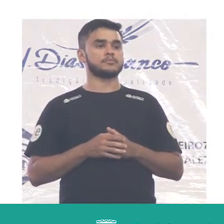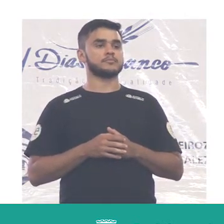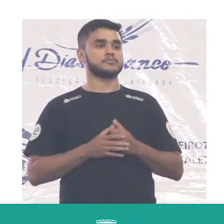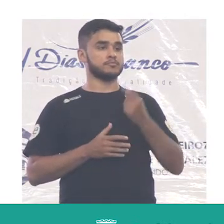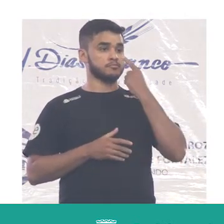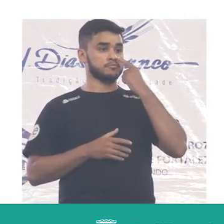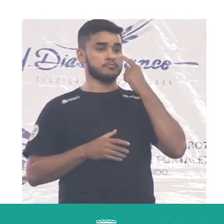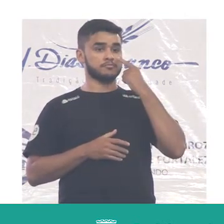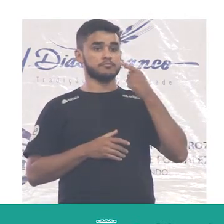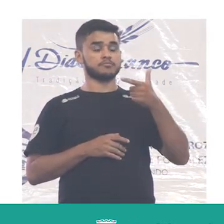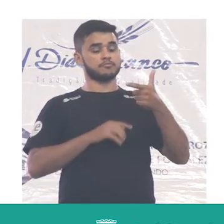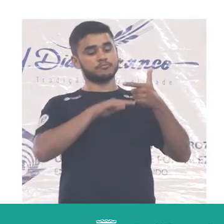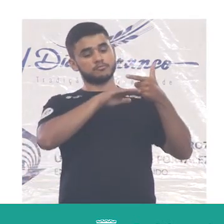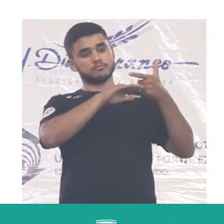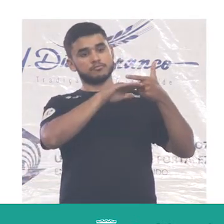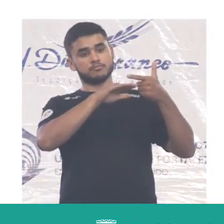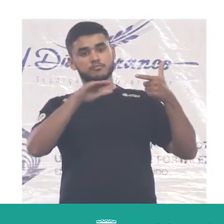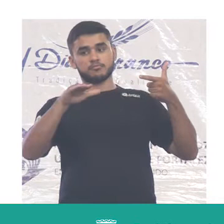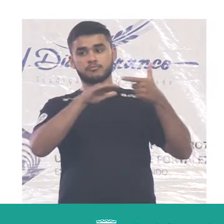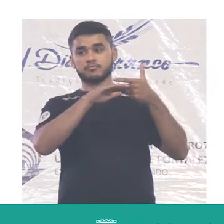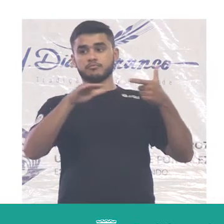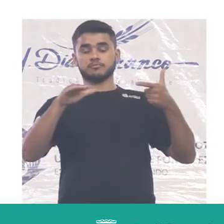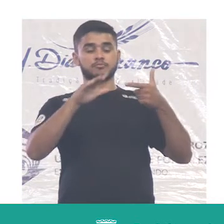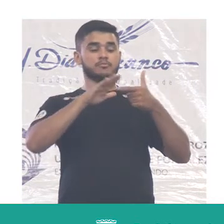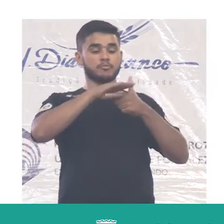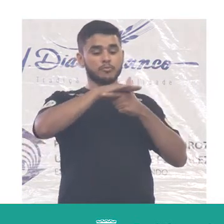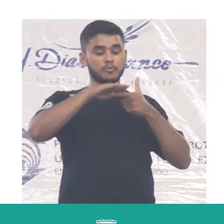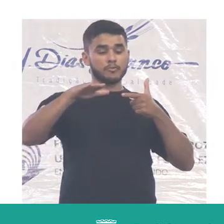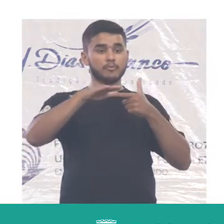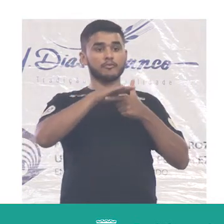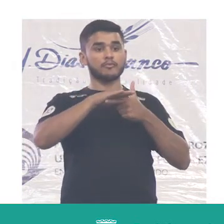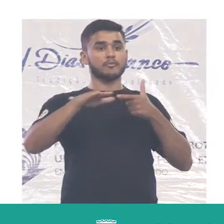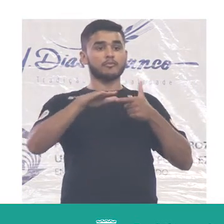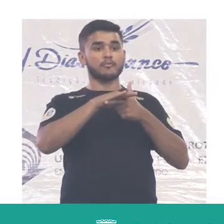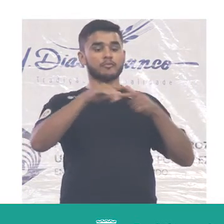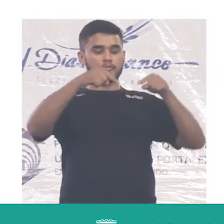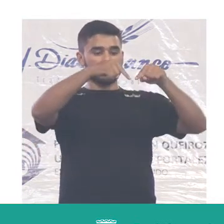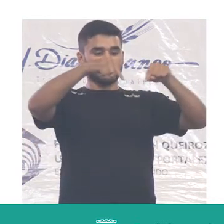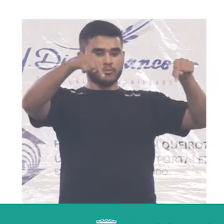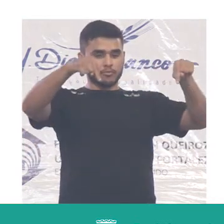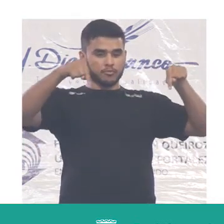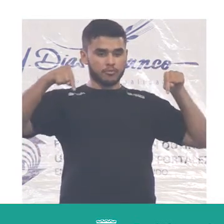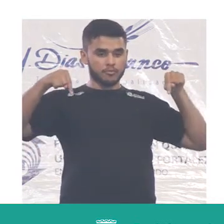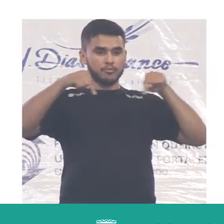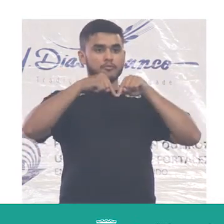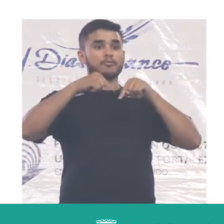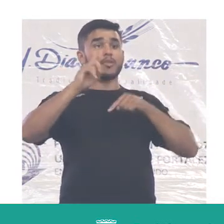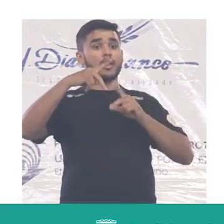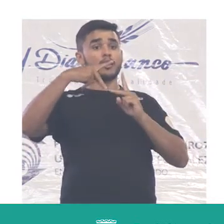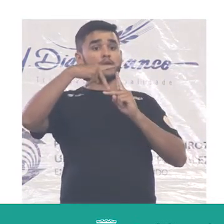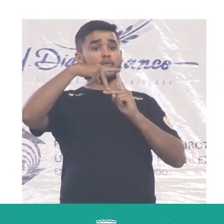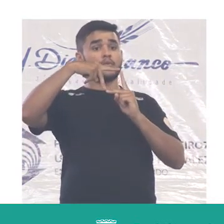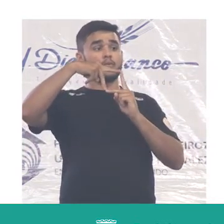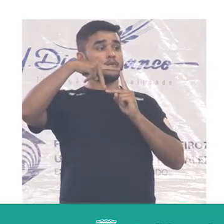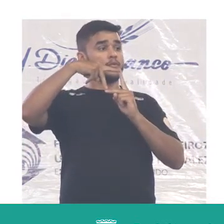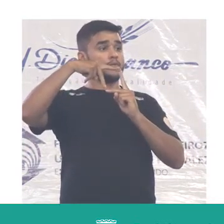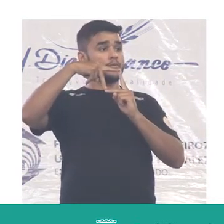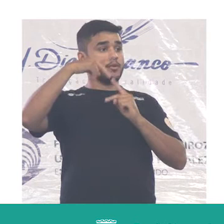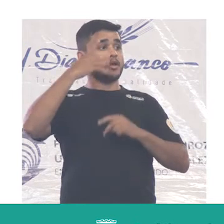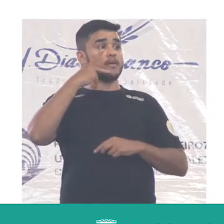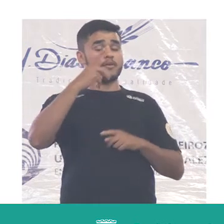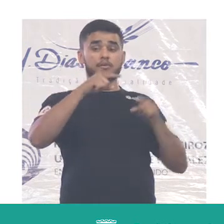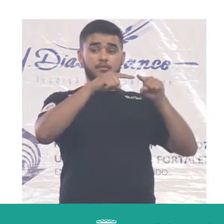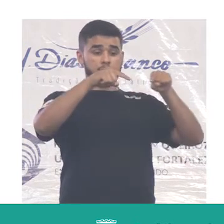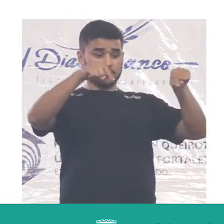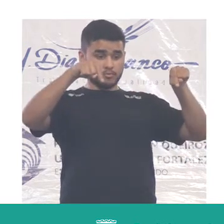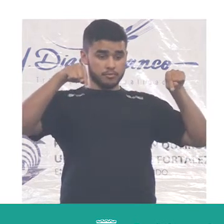A base, ele diz que é quadrada. Ele diz que o paralelepípedo reto tem base quadrada. Ficou mais fácil ainda. Porque o A e o B